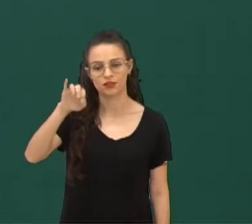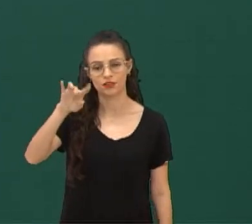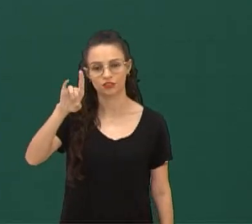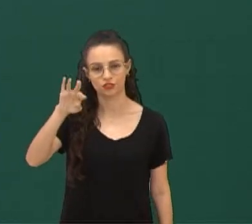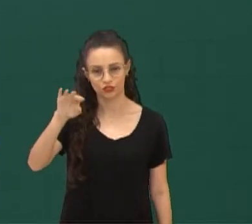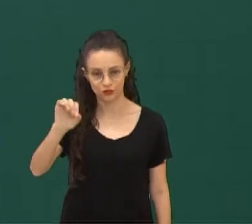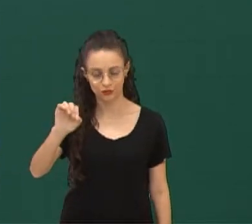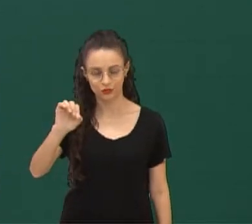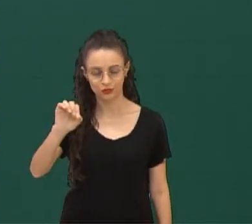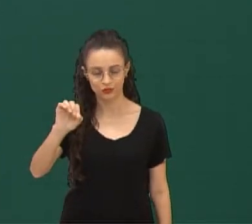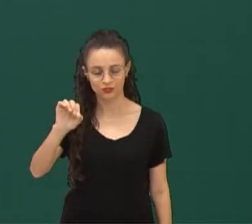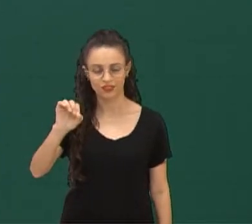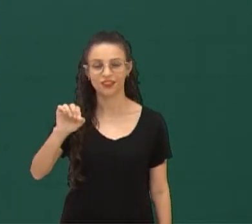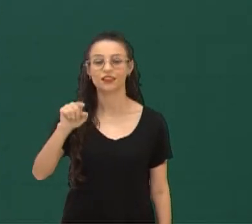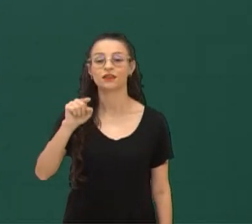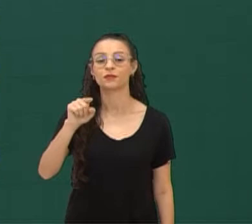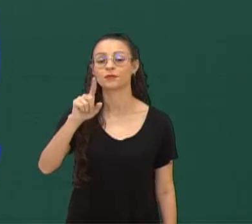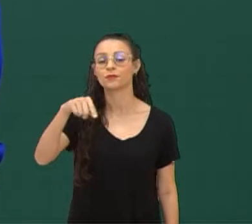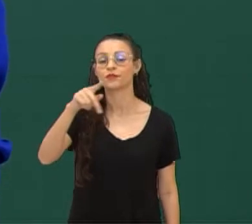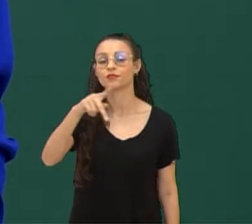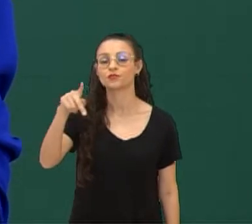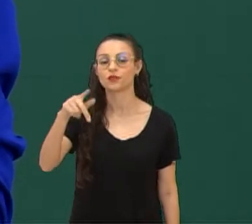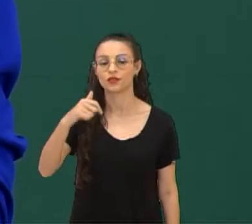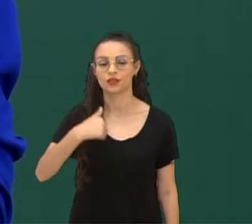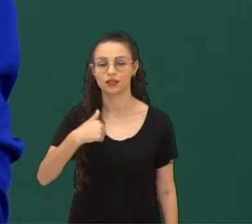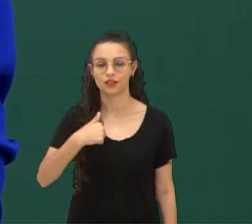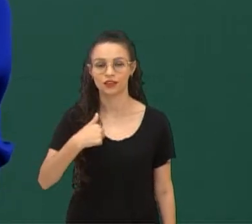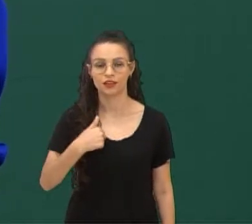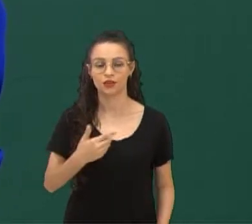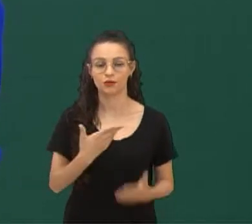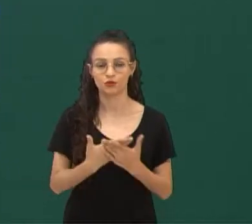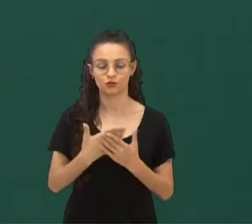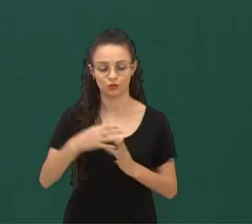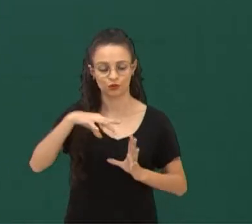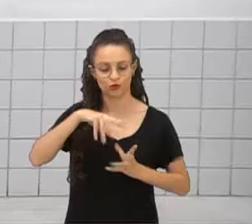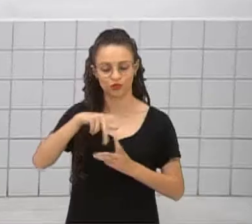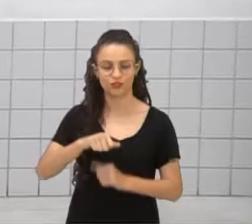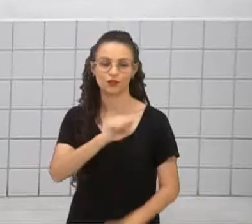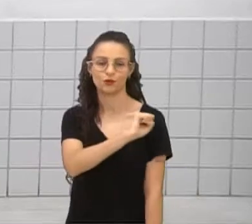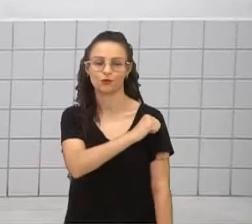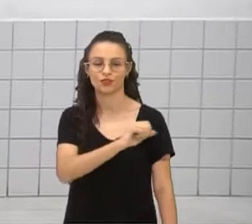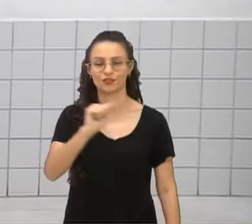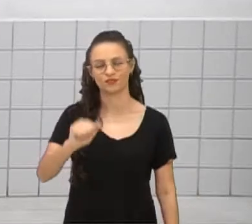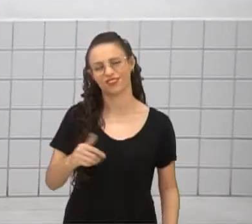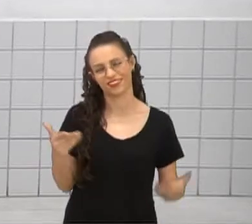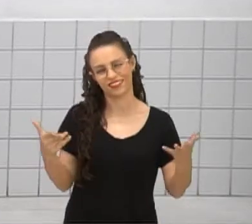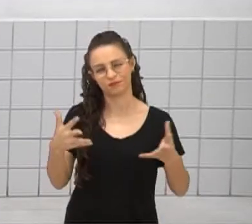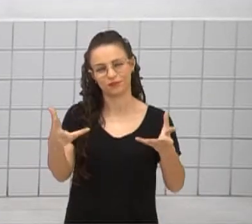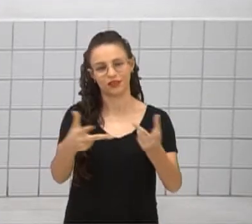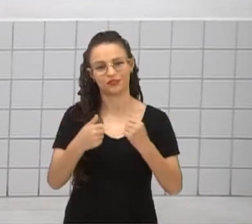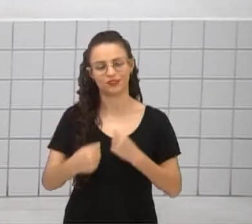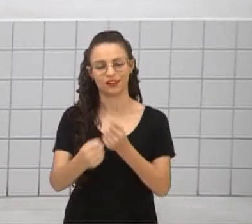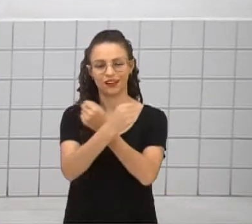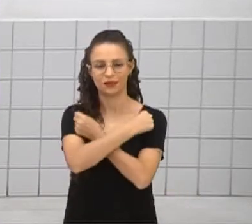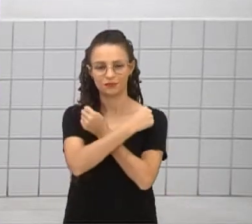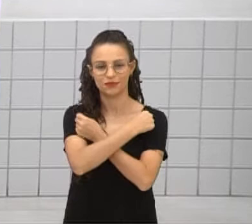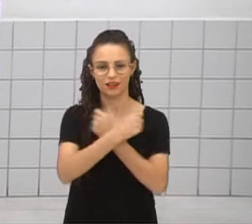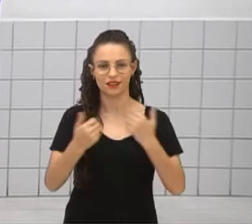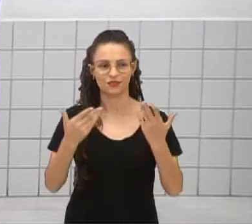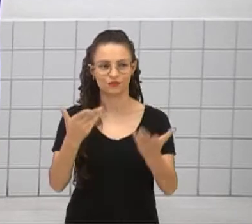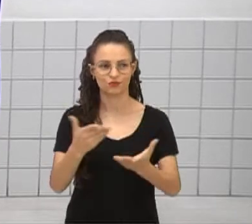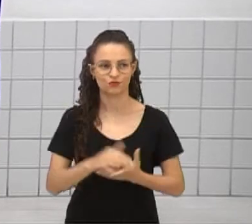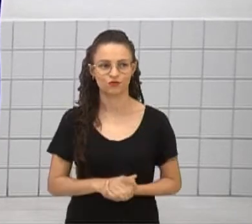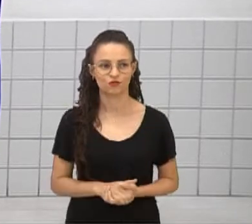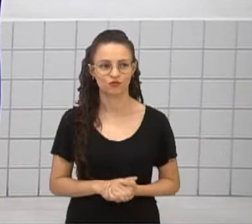a professora para vocês ou do colégio estadual do Paraná oitavo ano A ai que maravilha um grande abraço